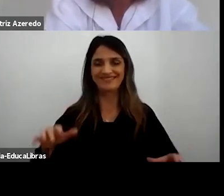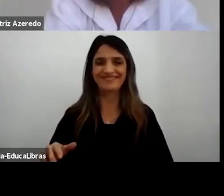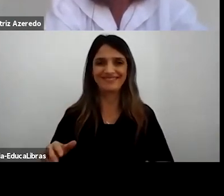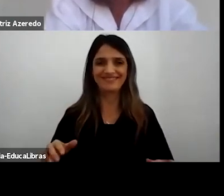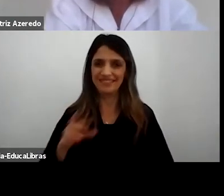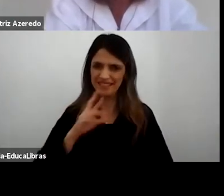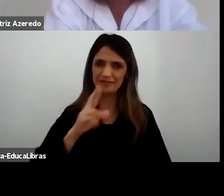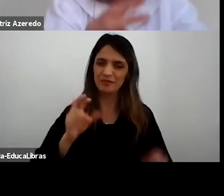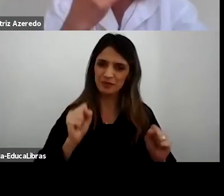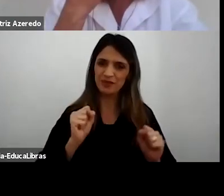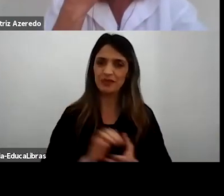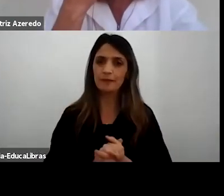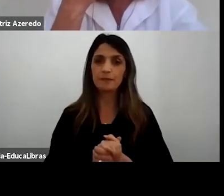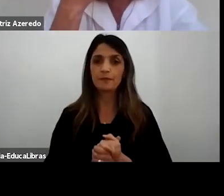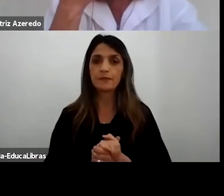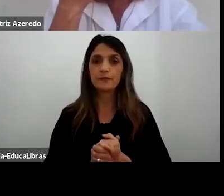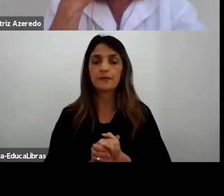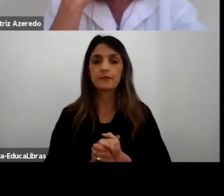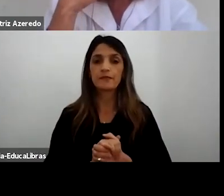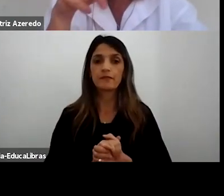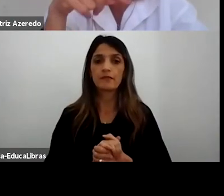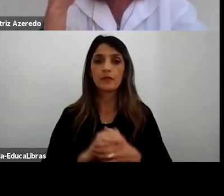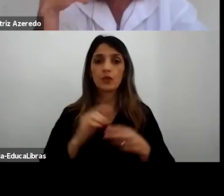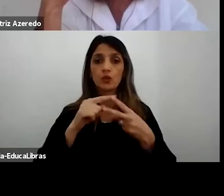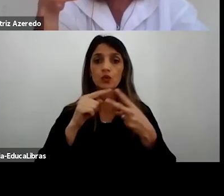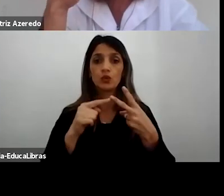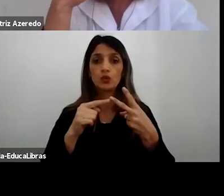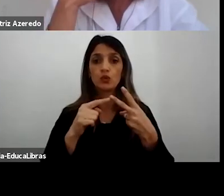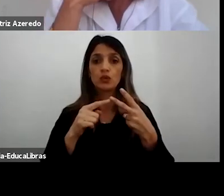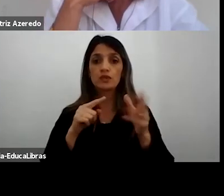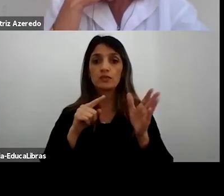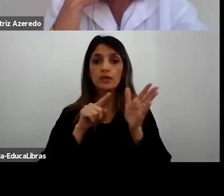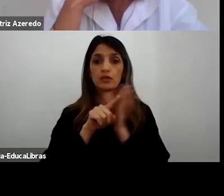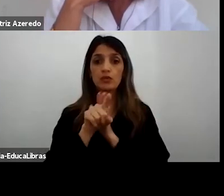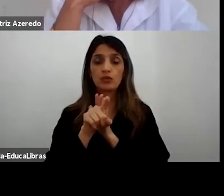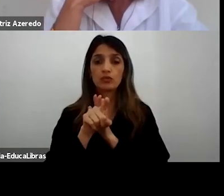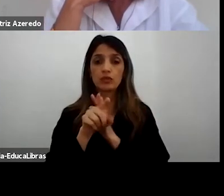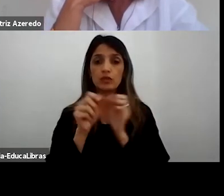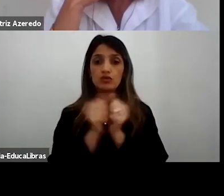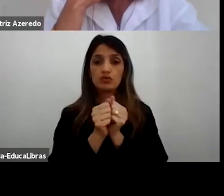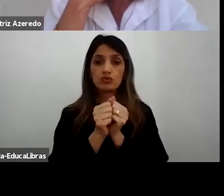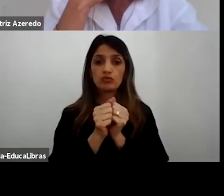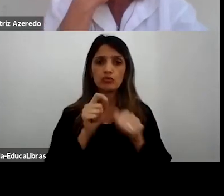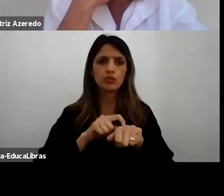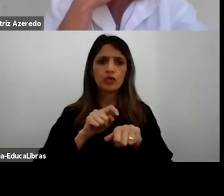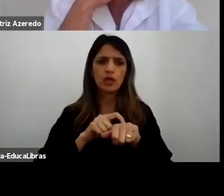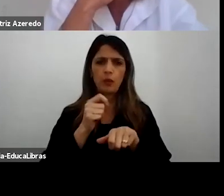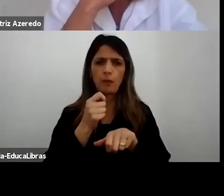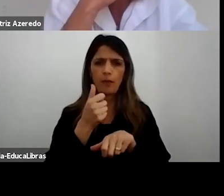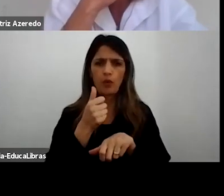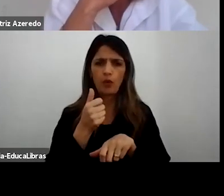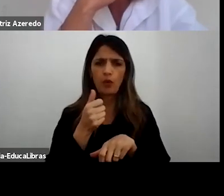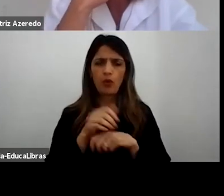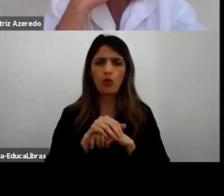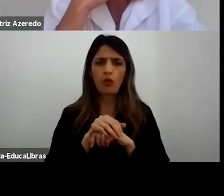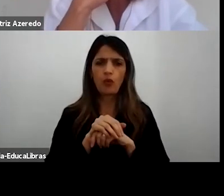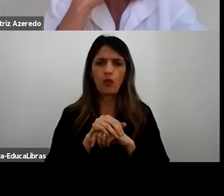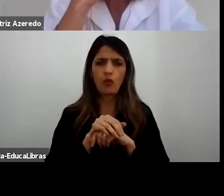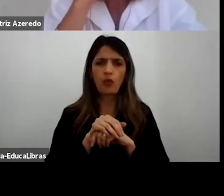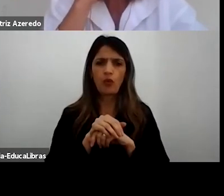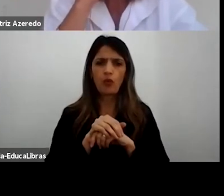lá. Não, eu queria te pedir, você falou que ia juntar 2 perguntas. Eu acho que ajuda, né? Se a gente tem pouco tempo. Ah, você quer que eu junte 2? Eu ia